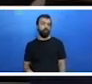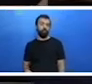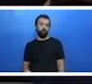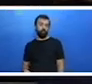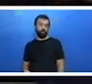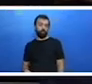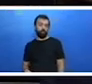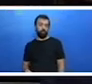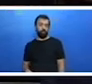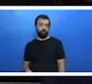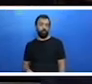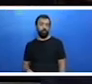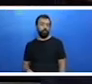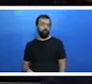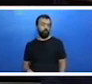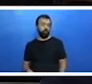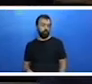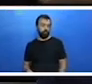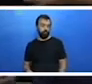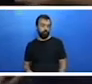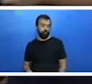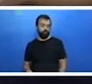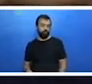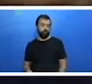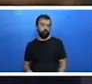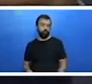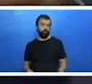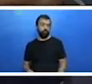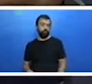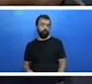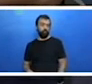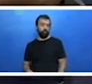0 e a parte decimal com 5.